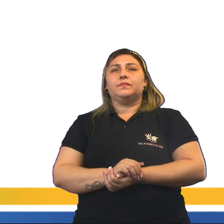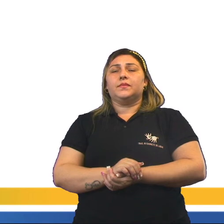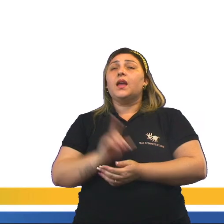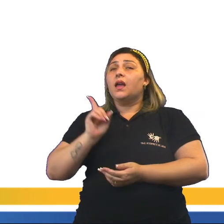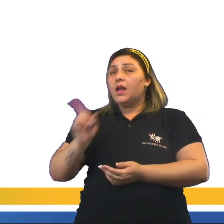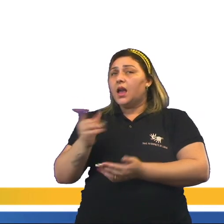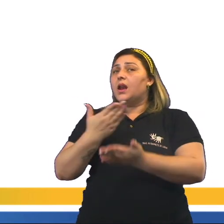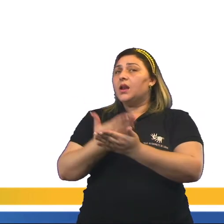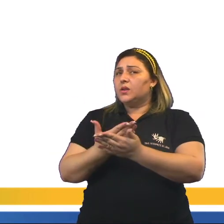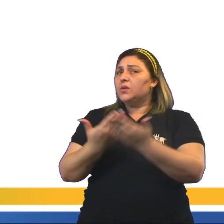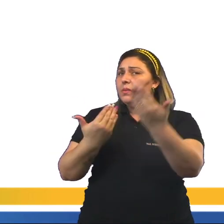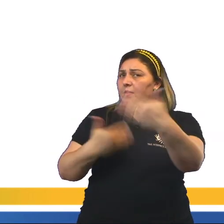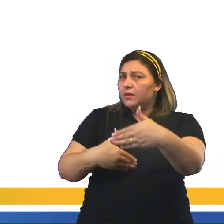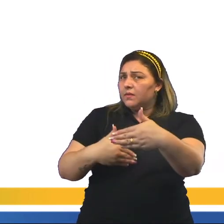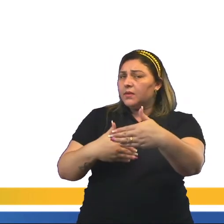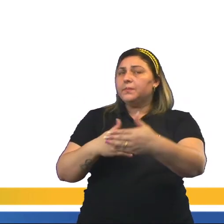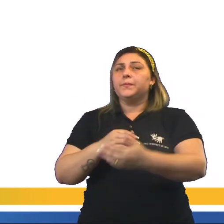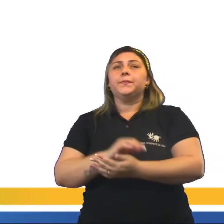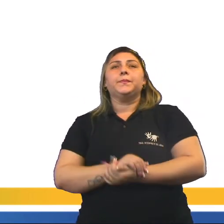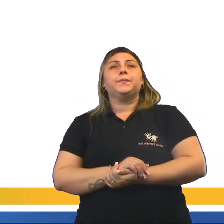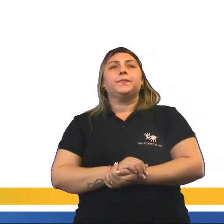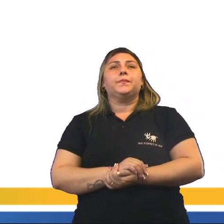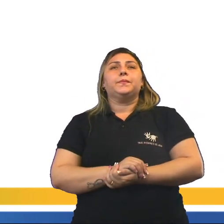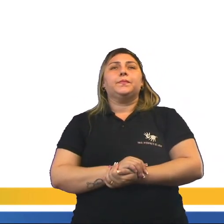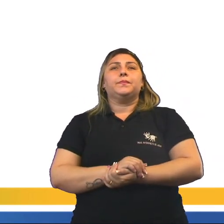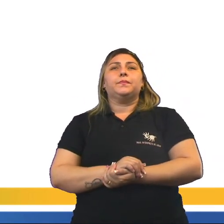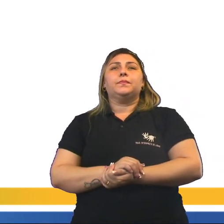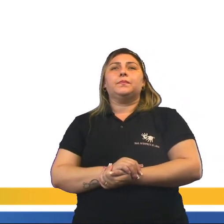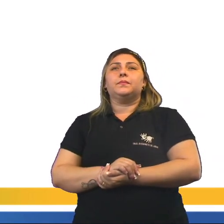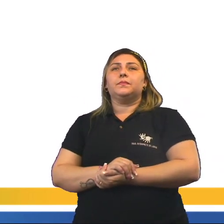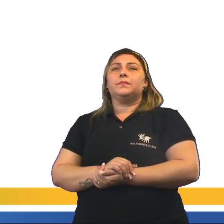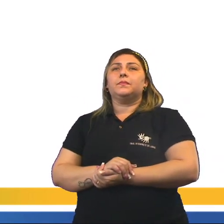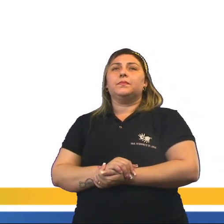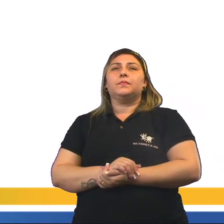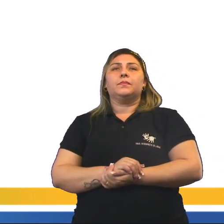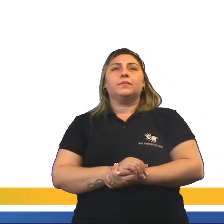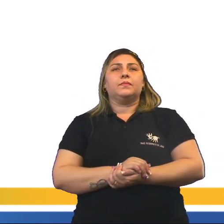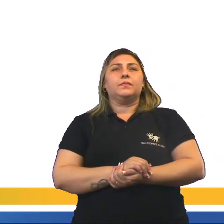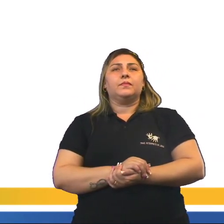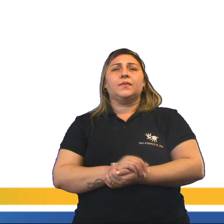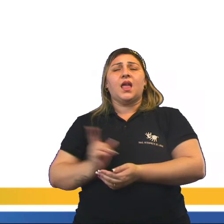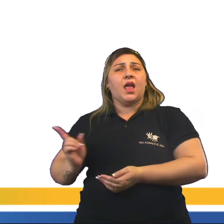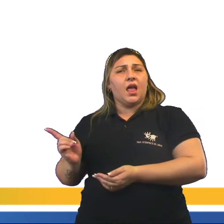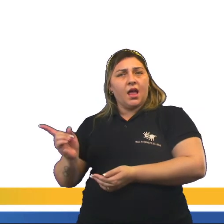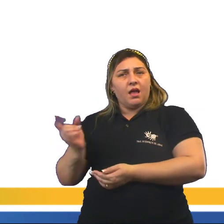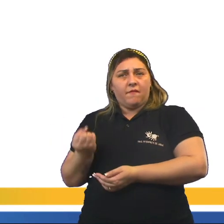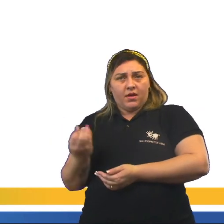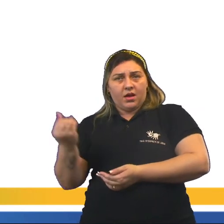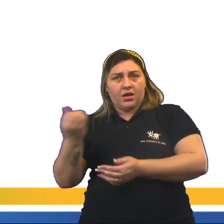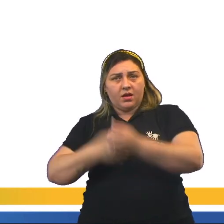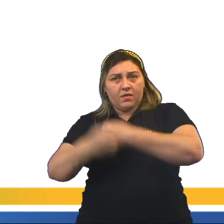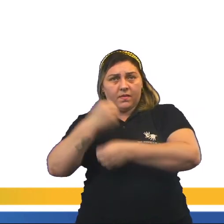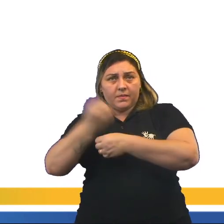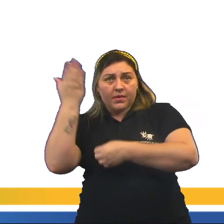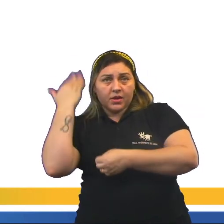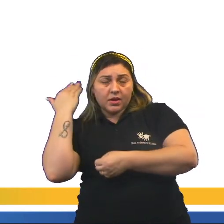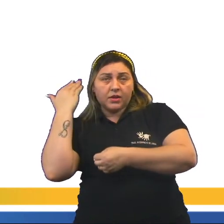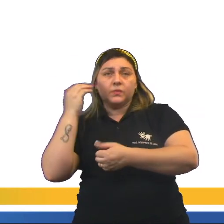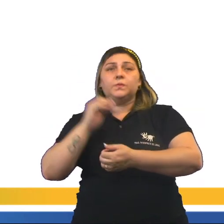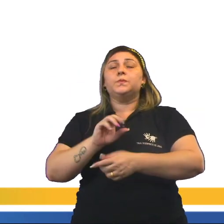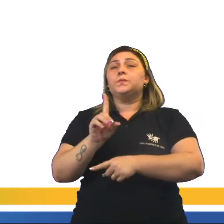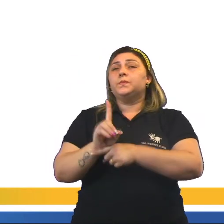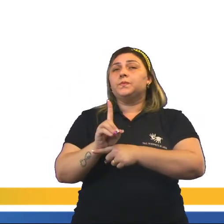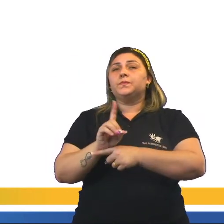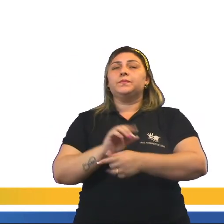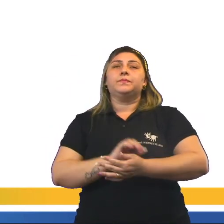Ela estudou para o teste. C, did they travel last year? Eles viajaram no ano passado. E na letra